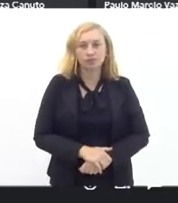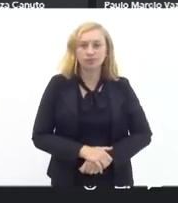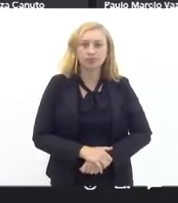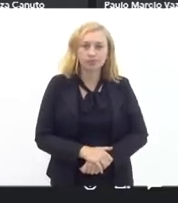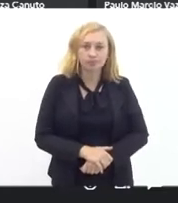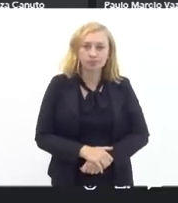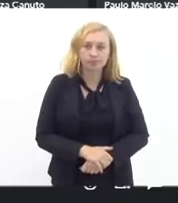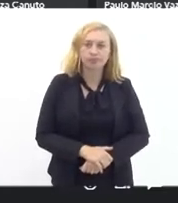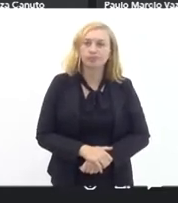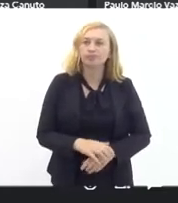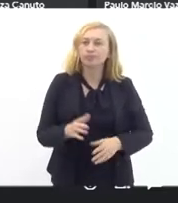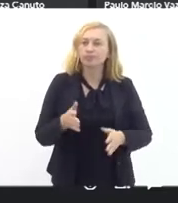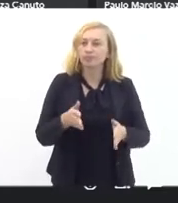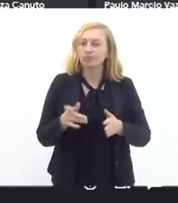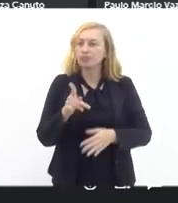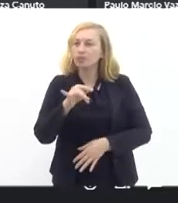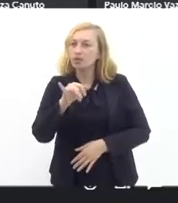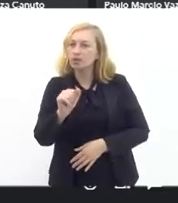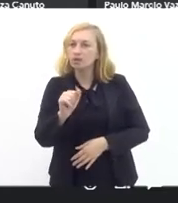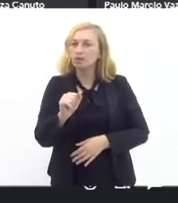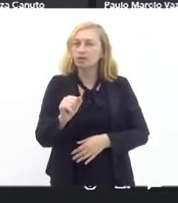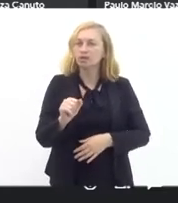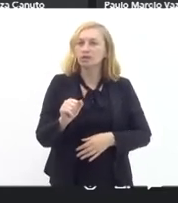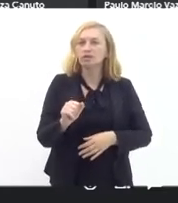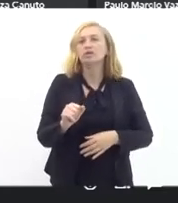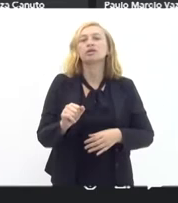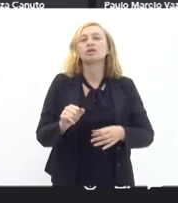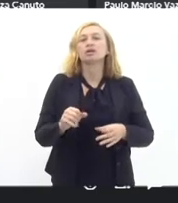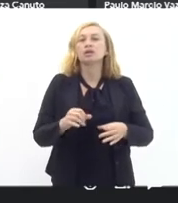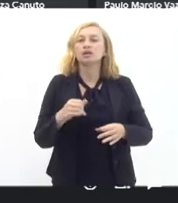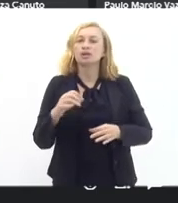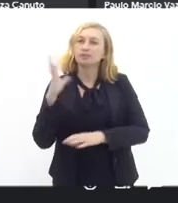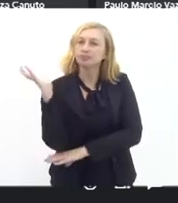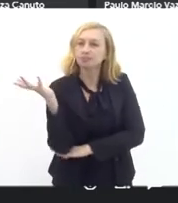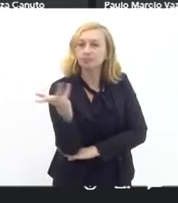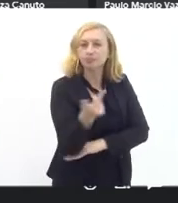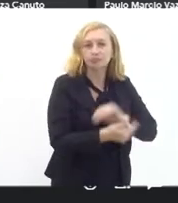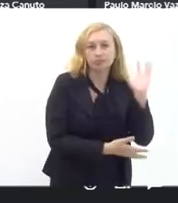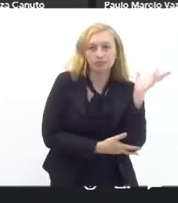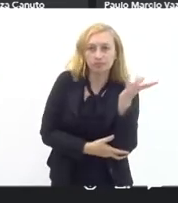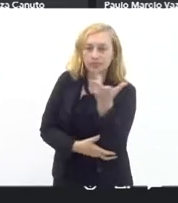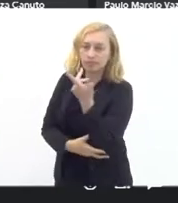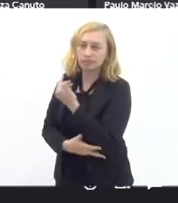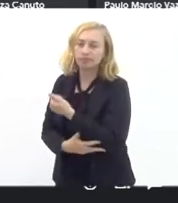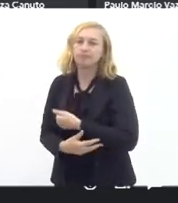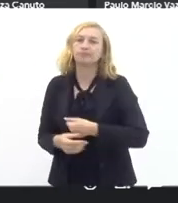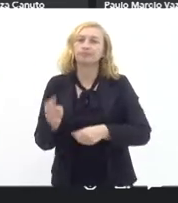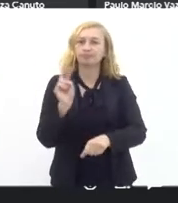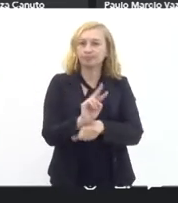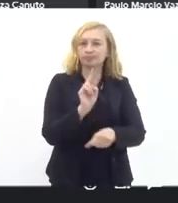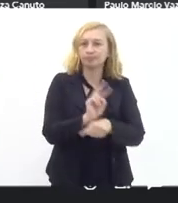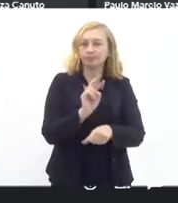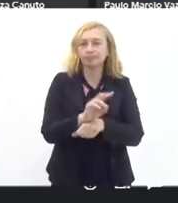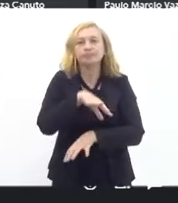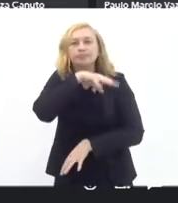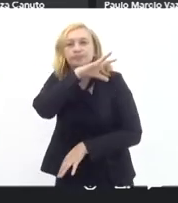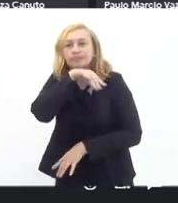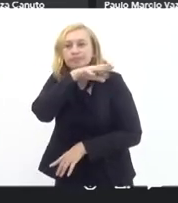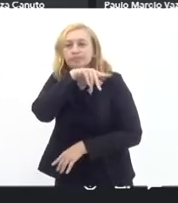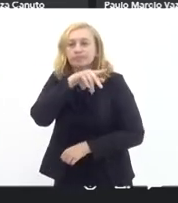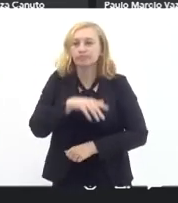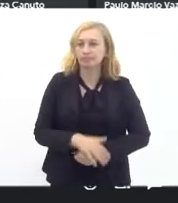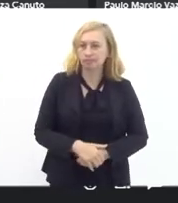programas permanentes de educação ambiental para transformação de valores e condutas relacionadas aí, fala da proteção animal, guarda